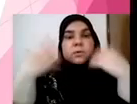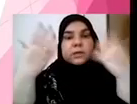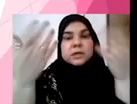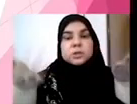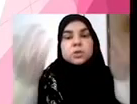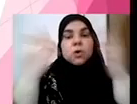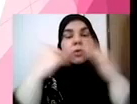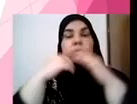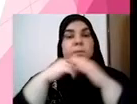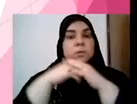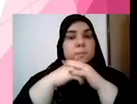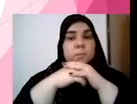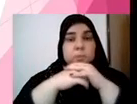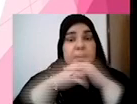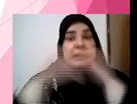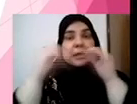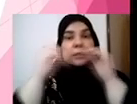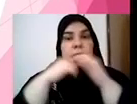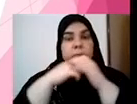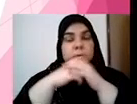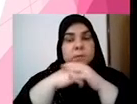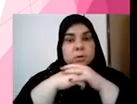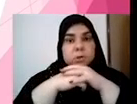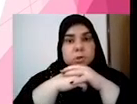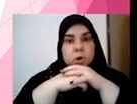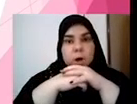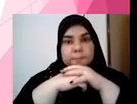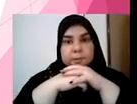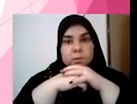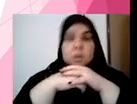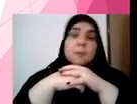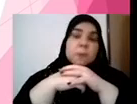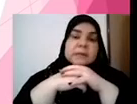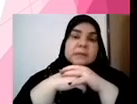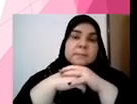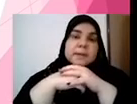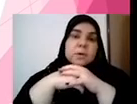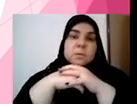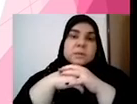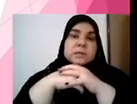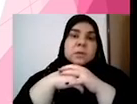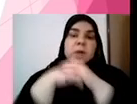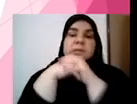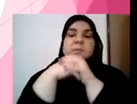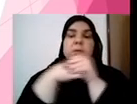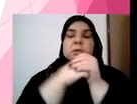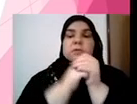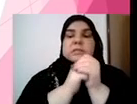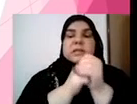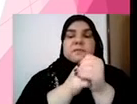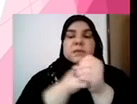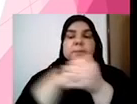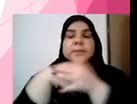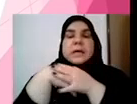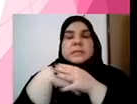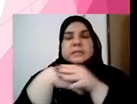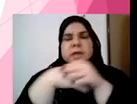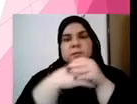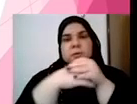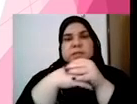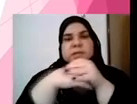um número grande ou um número muito pequeno, um número microscópico, porém também com muitas ordens, porque quando eu vou escrever